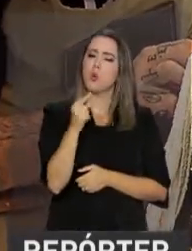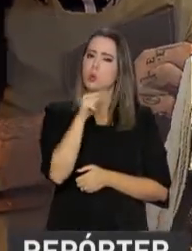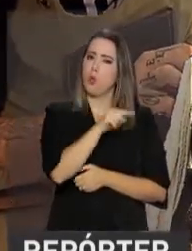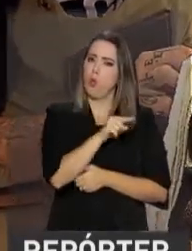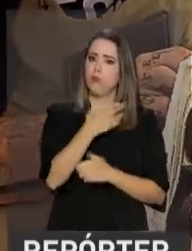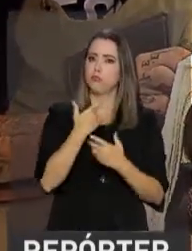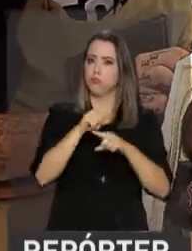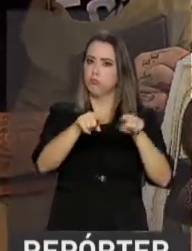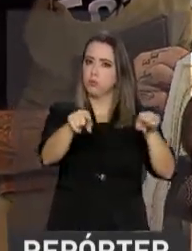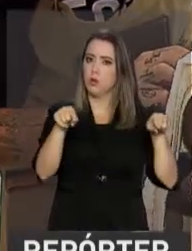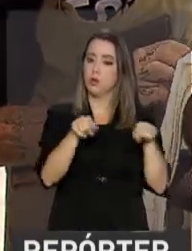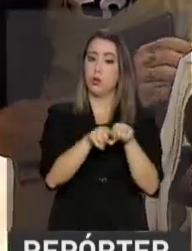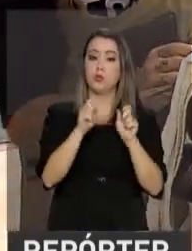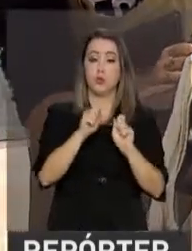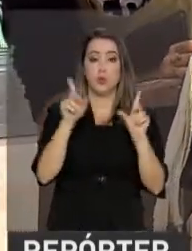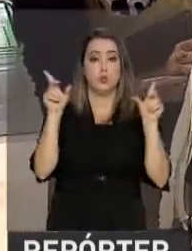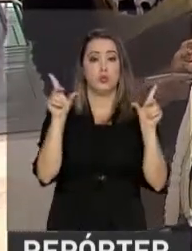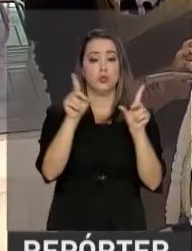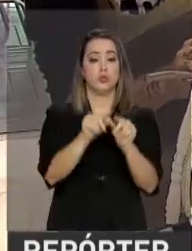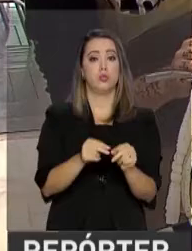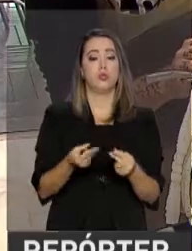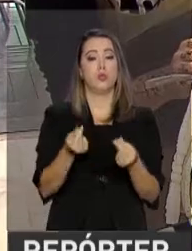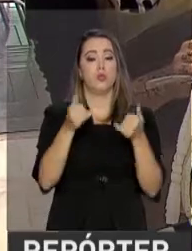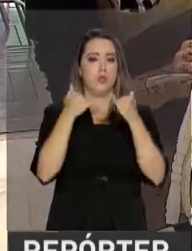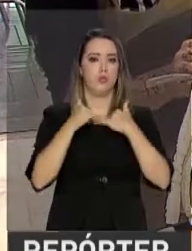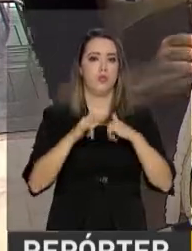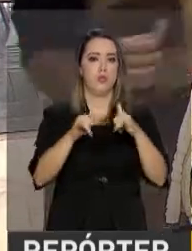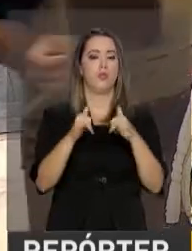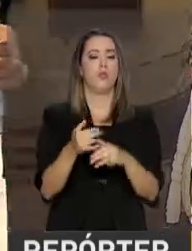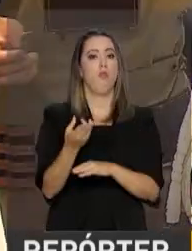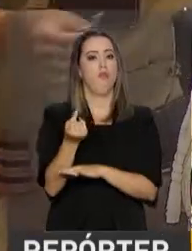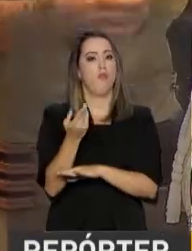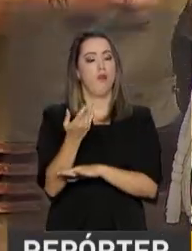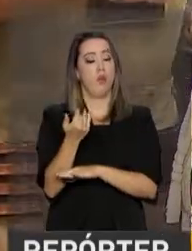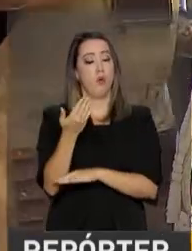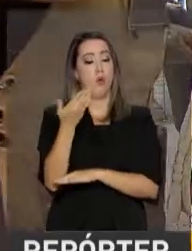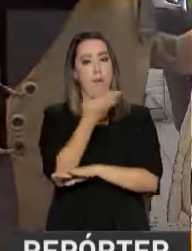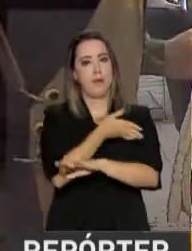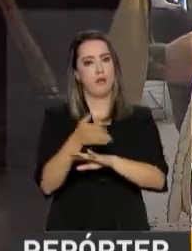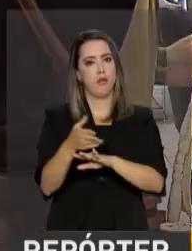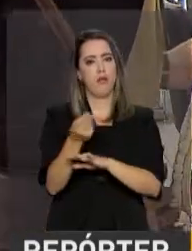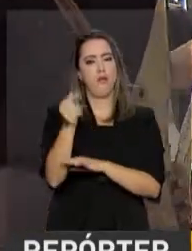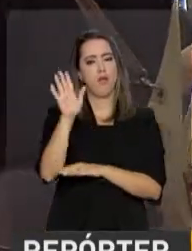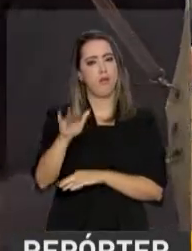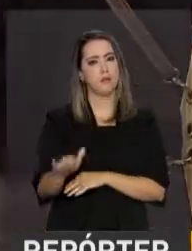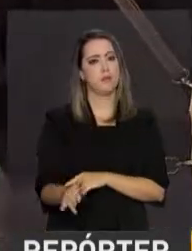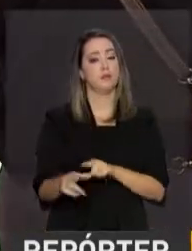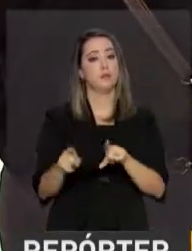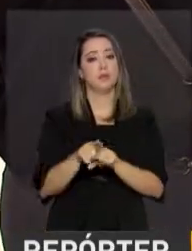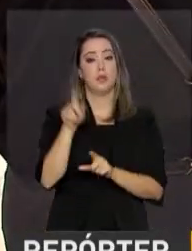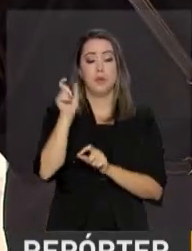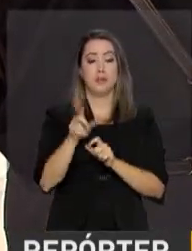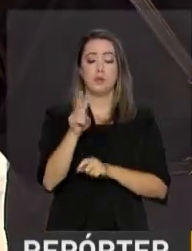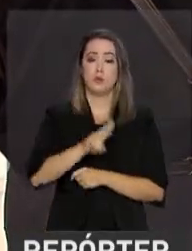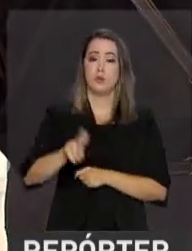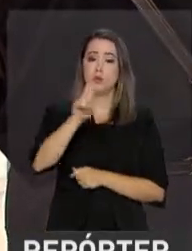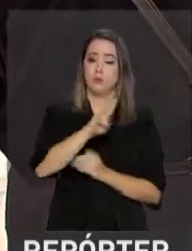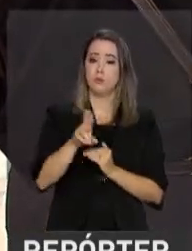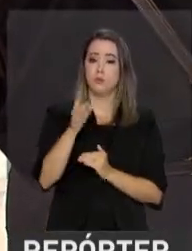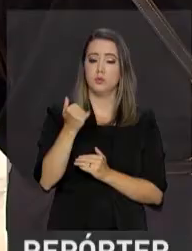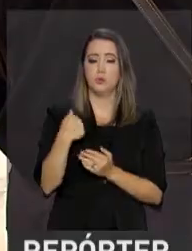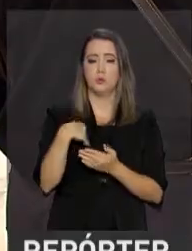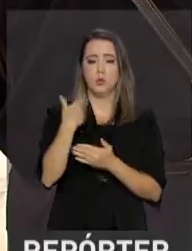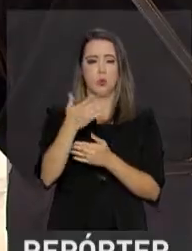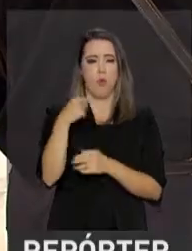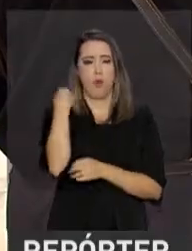barbearia vão poder reduzir a conta de luz realiza branca que garante tarifas bem menores para quem consome energia elétrica